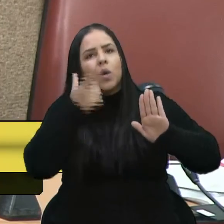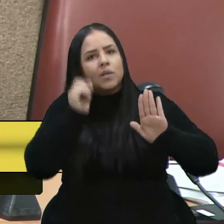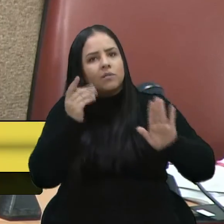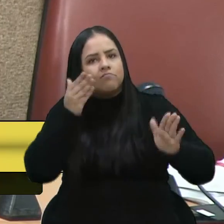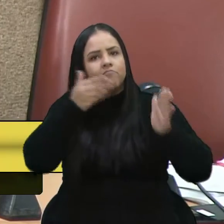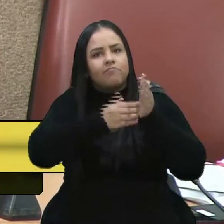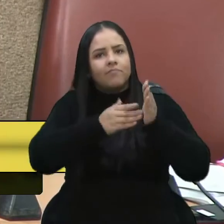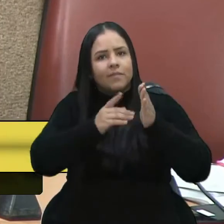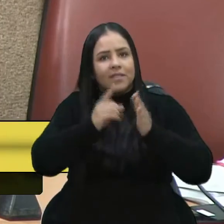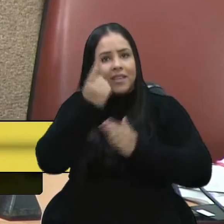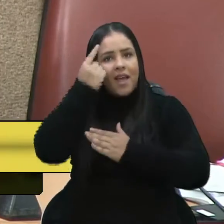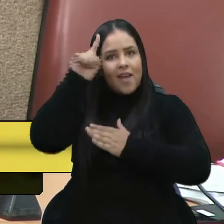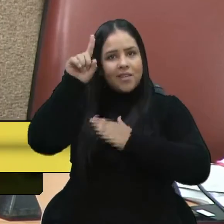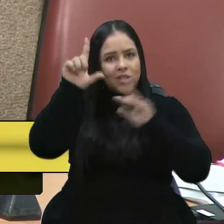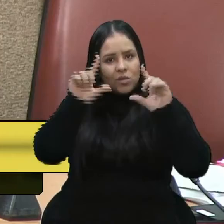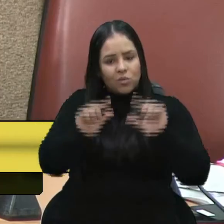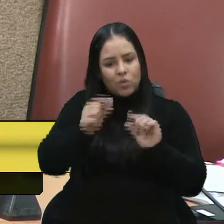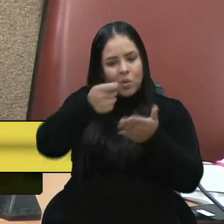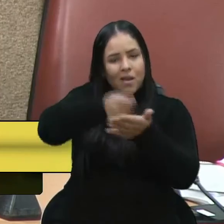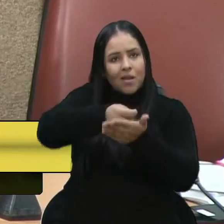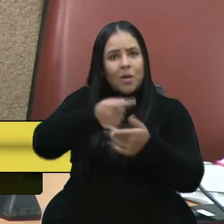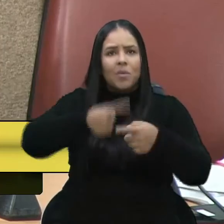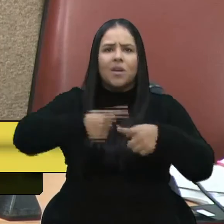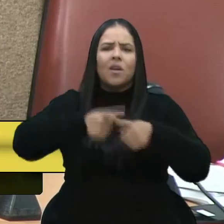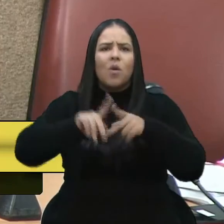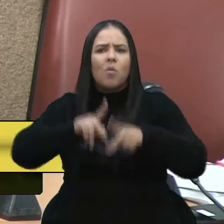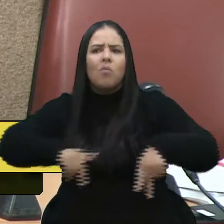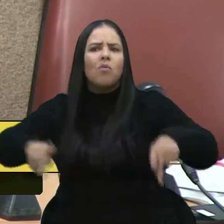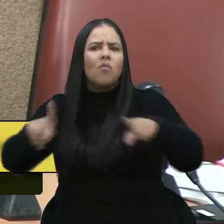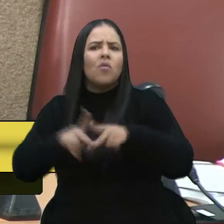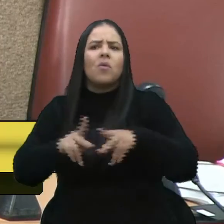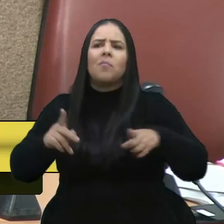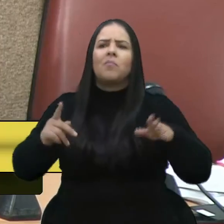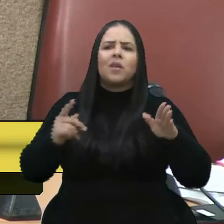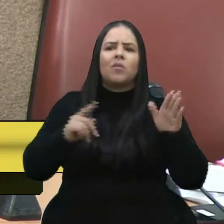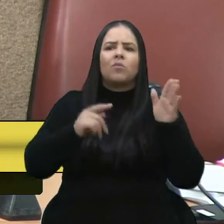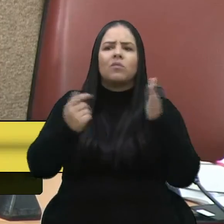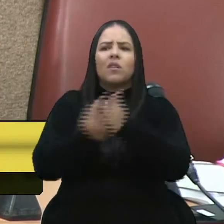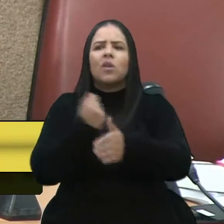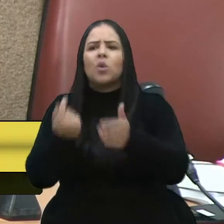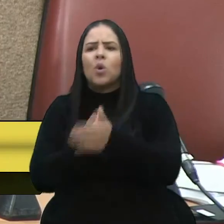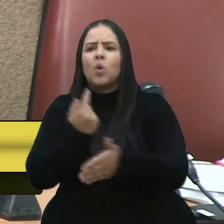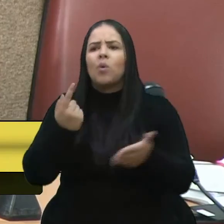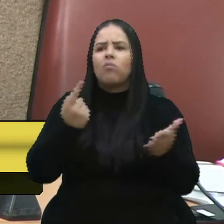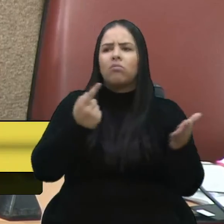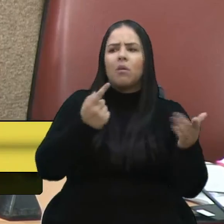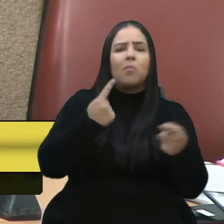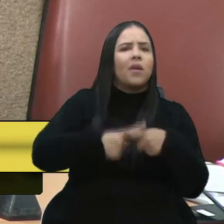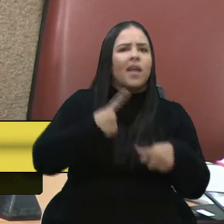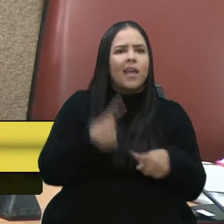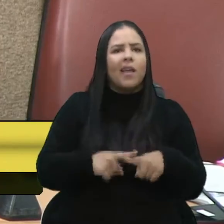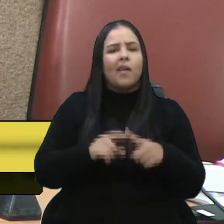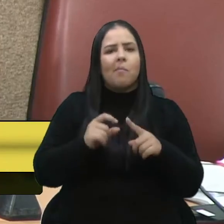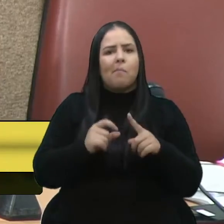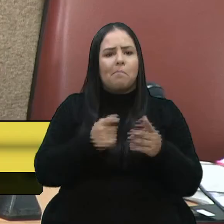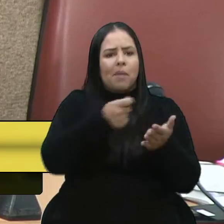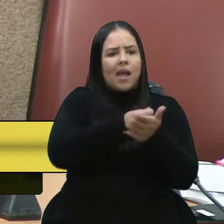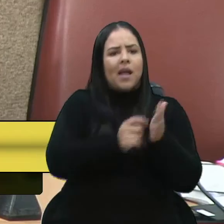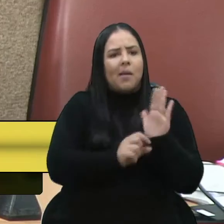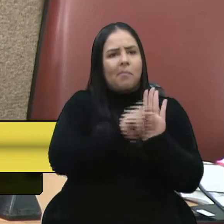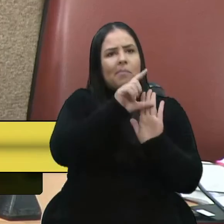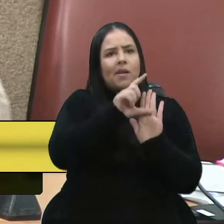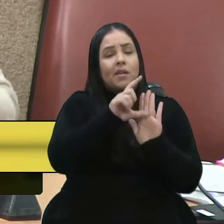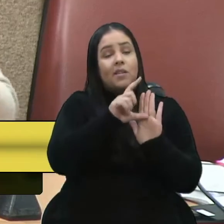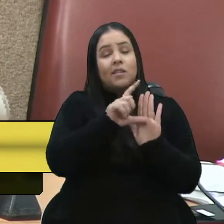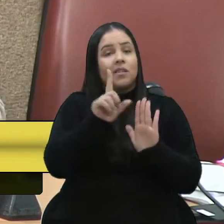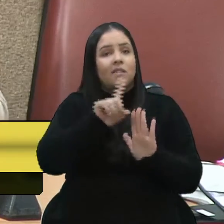embora hoje, inclusive, a população tem questionado, né, por que aumentou a tarifa, por que vai aumentar a tarifa, e